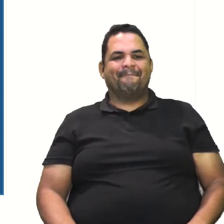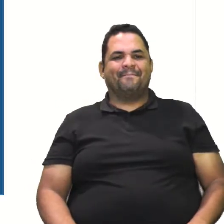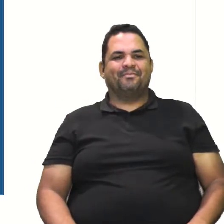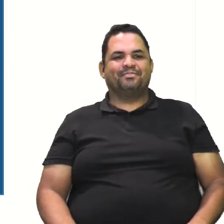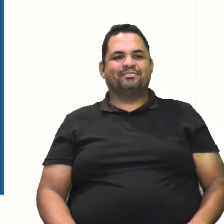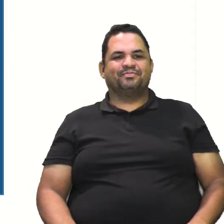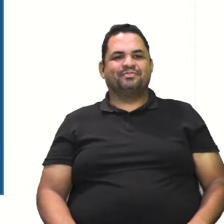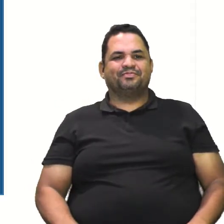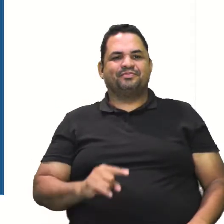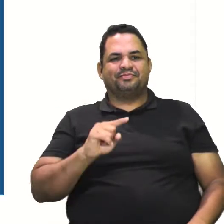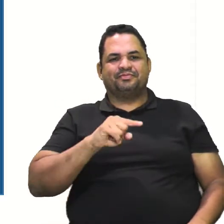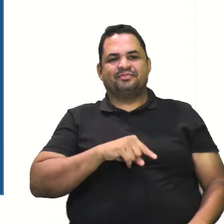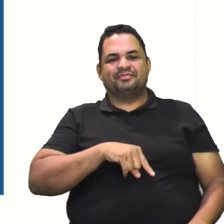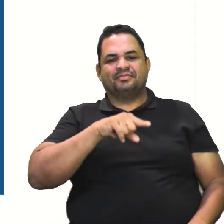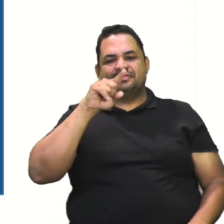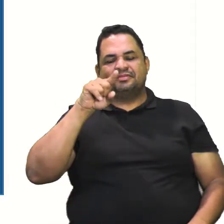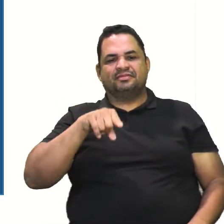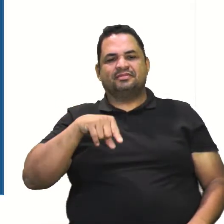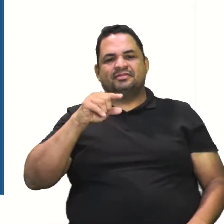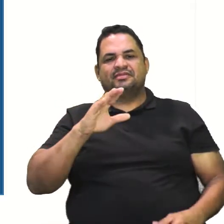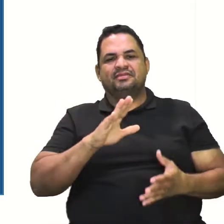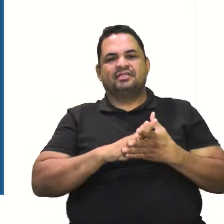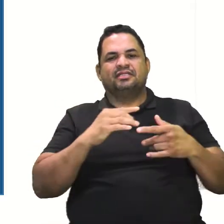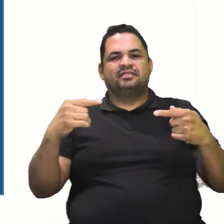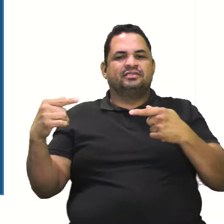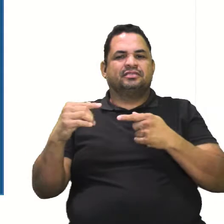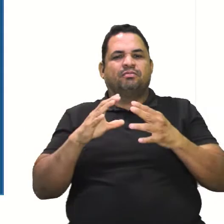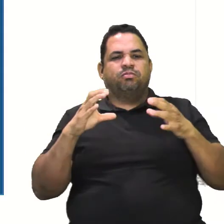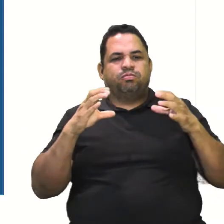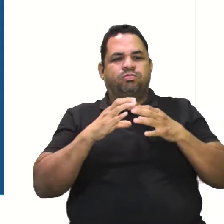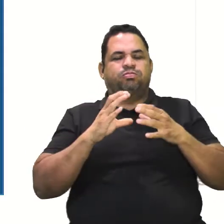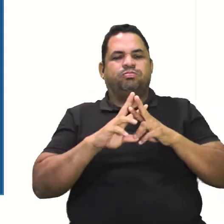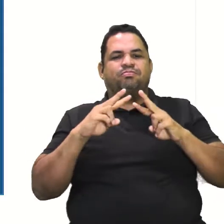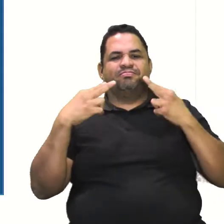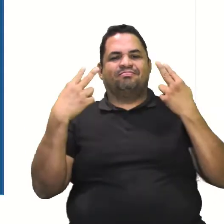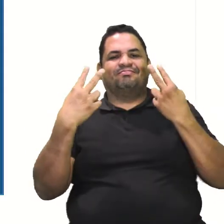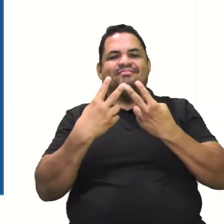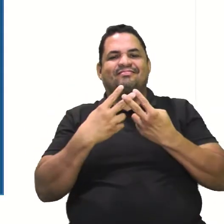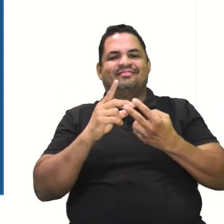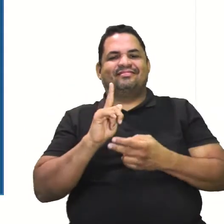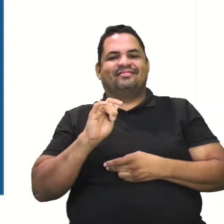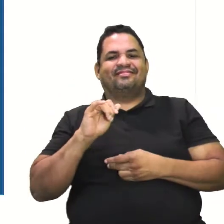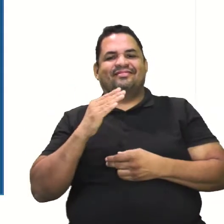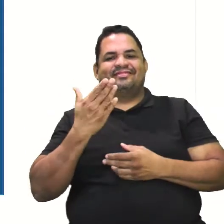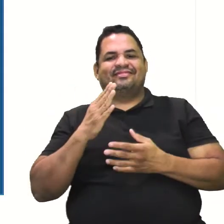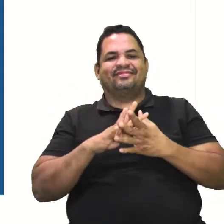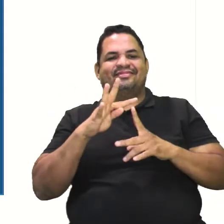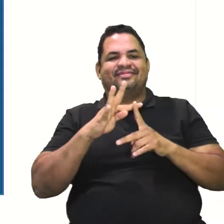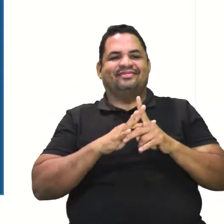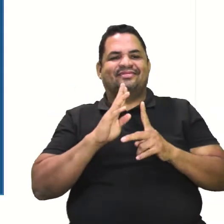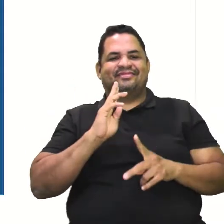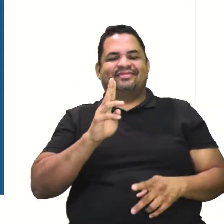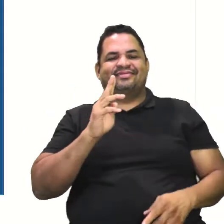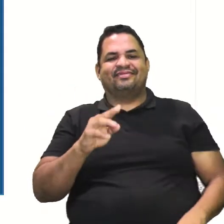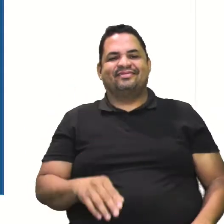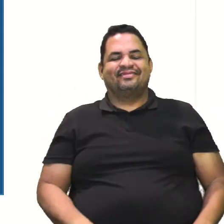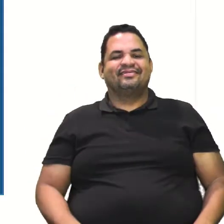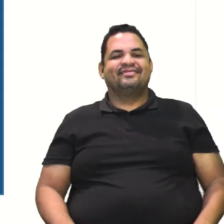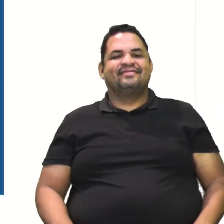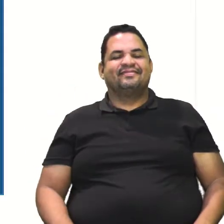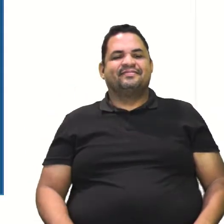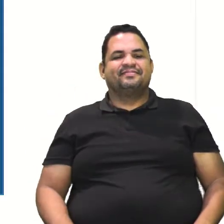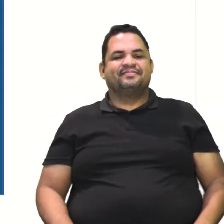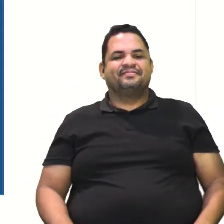E aí, um gráfico que relaciona a pressão com volume Isso. de um gás a uma temperatura constante.